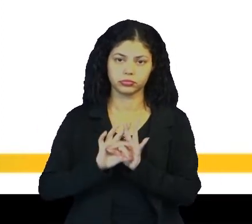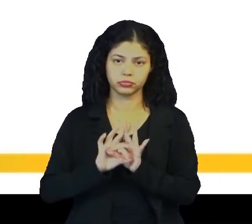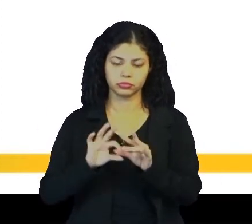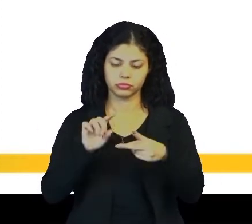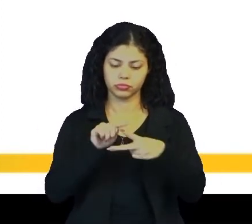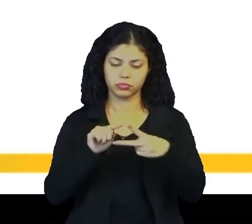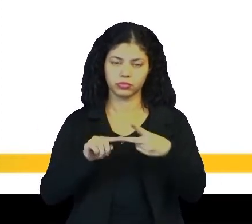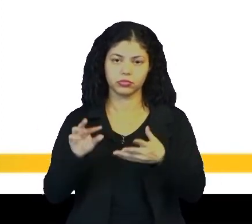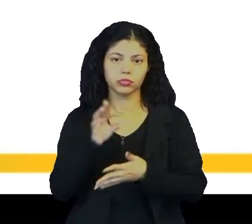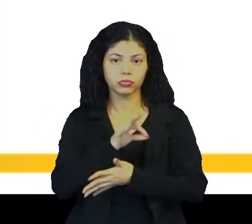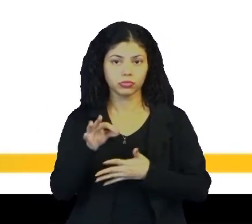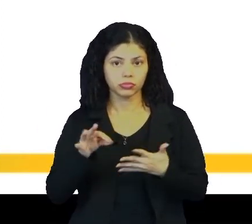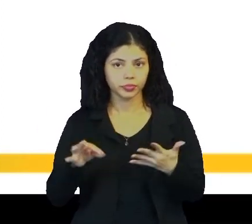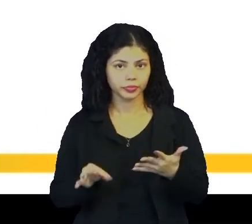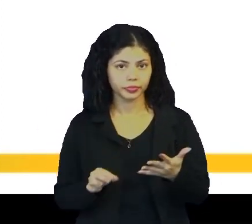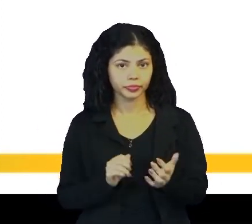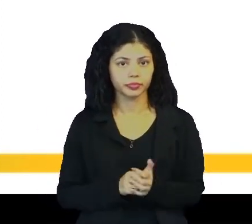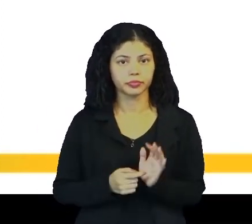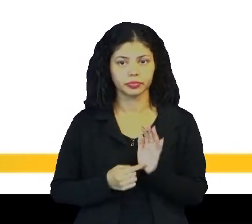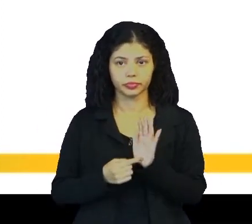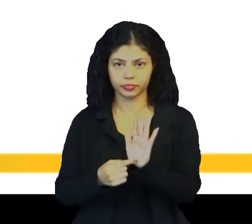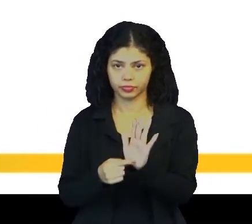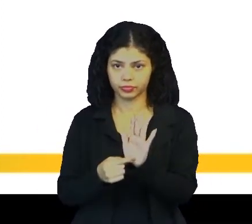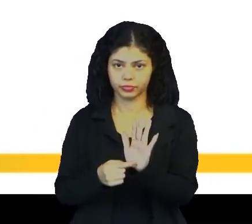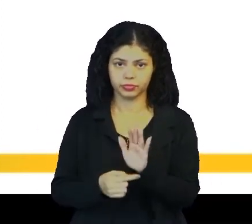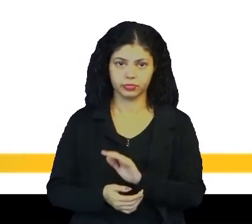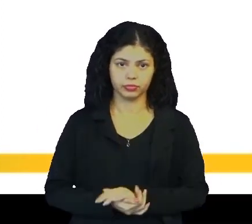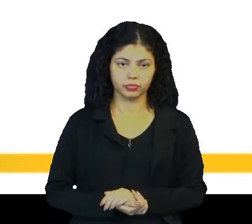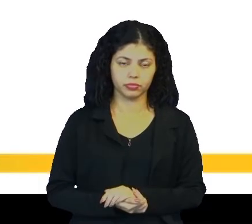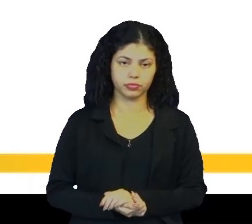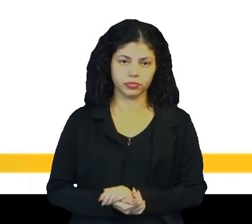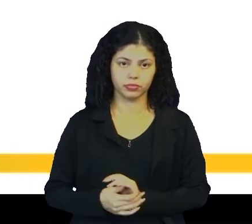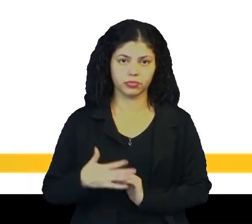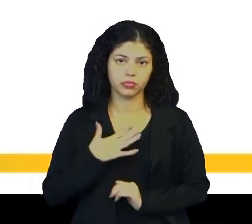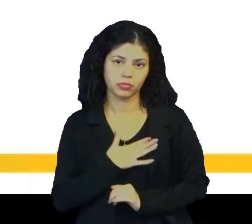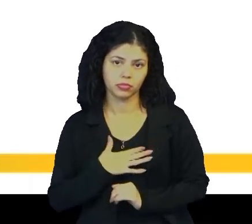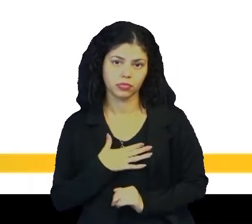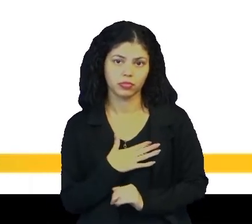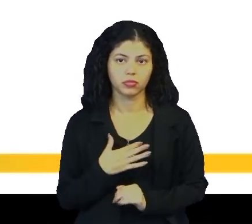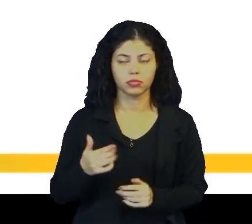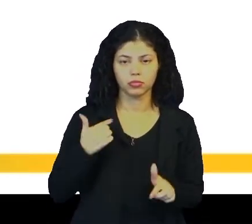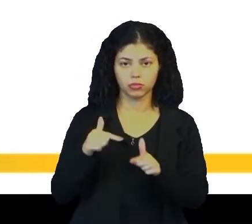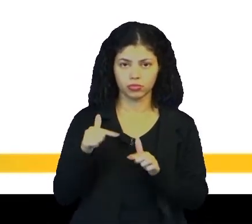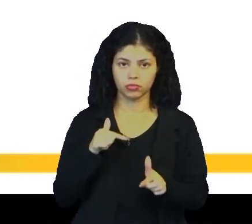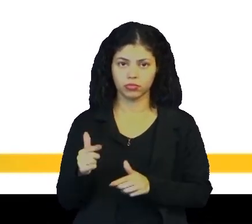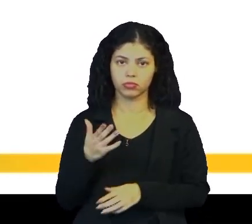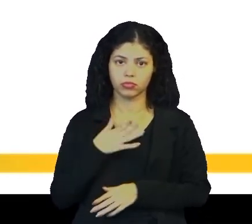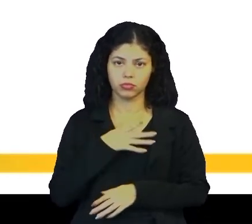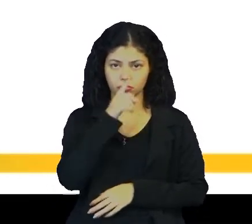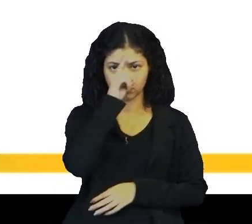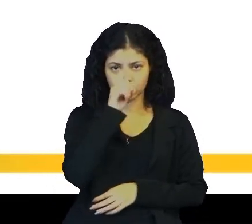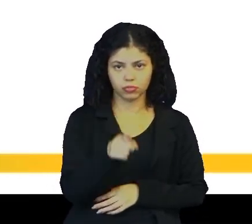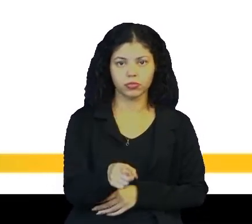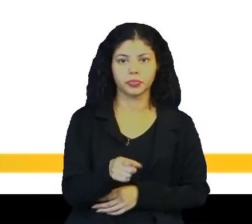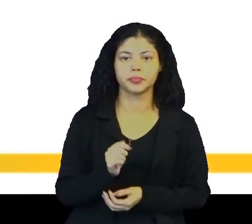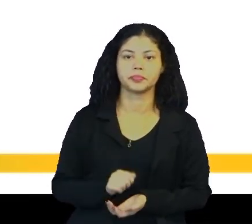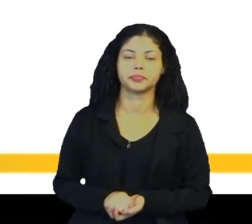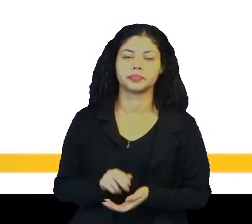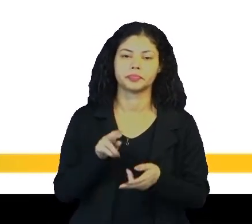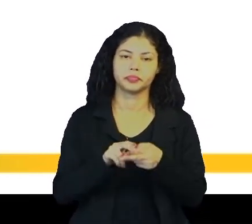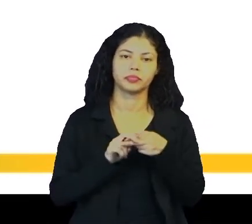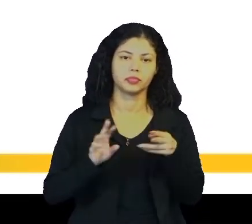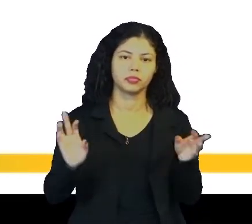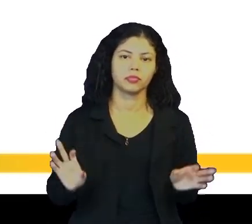dois elementos, para indicar ali que, no caso, eu gosto do meu trabalho e do meu chefe. Portanto,